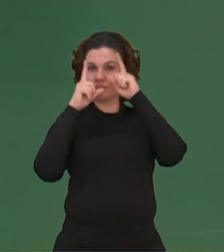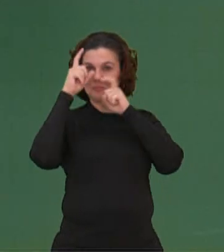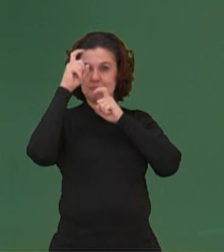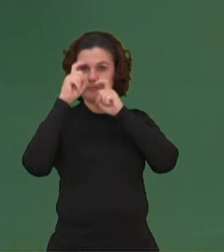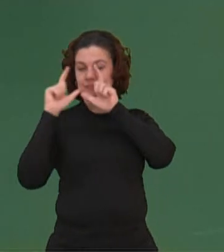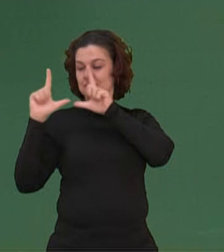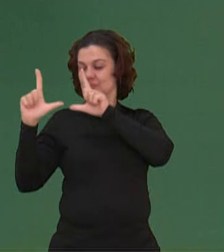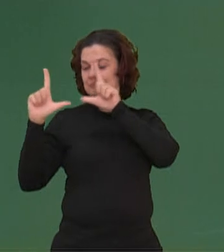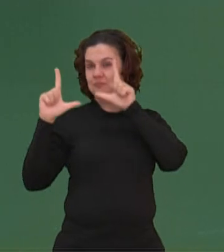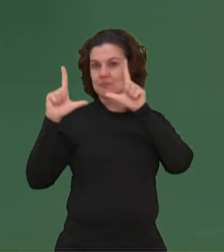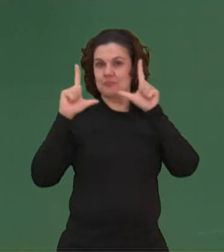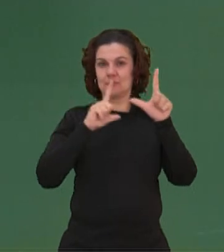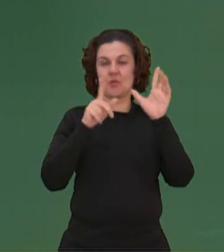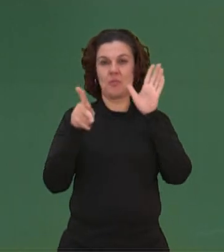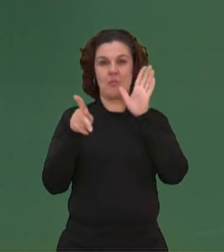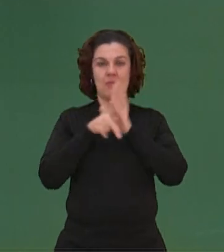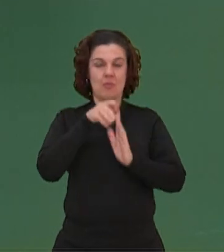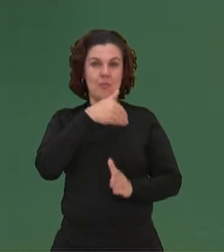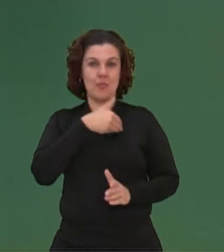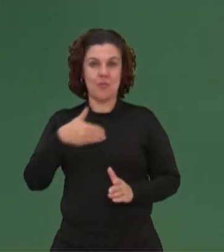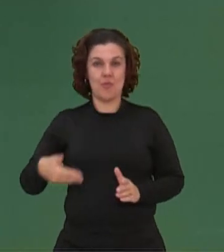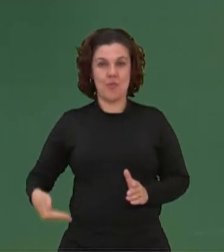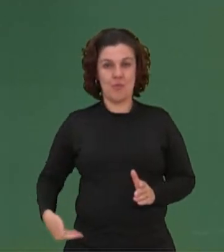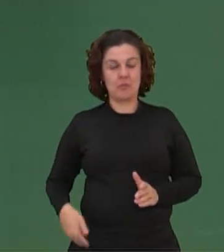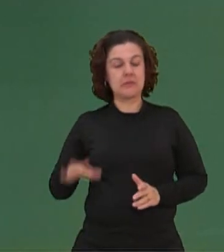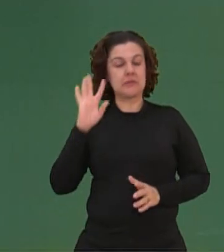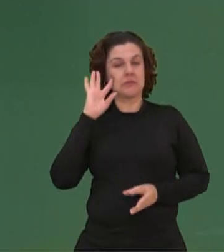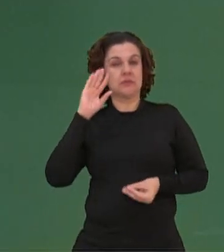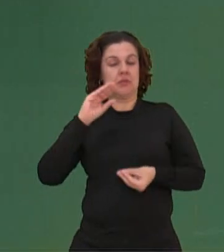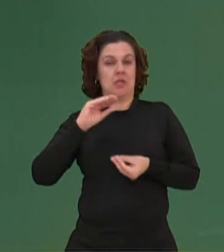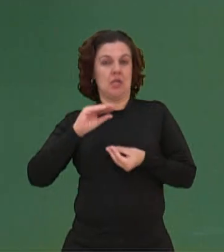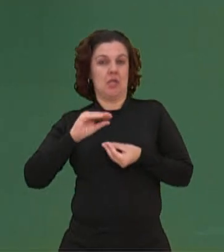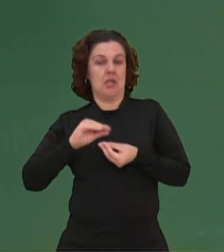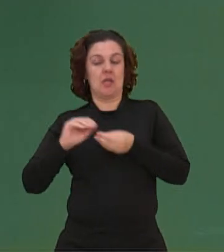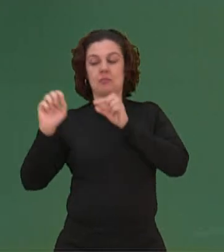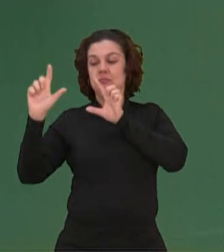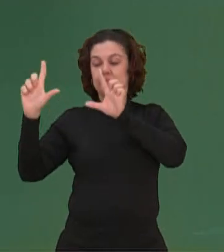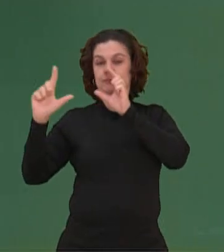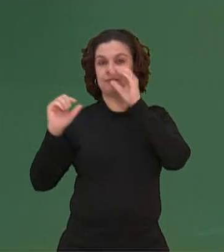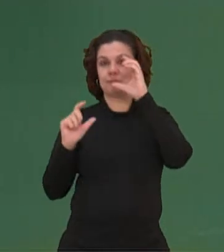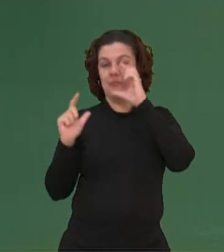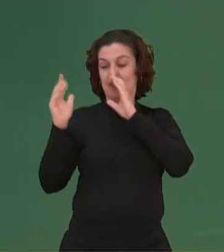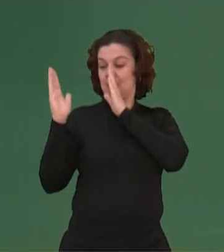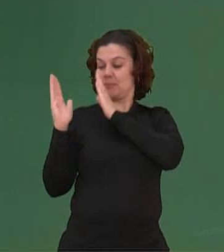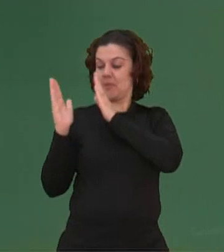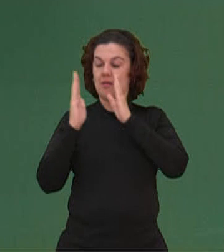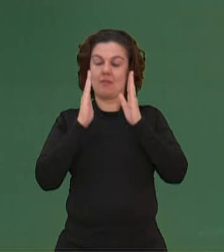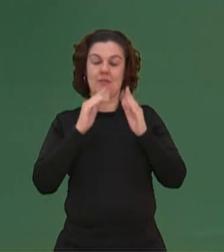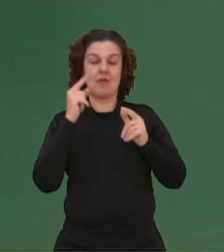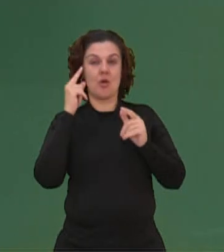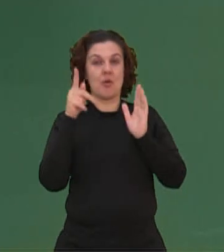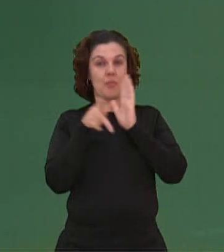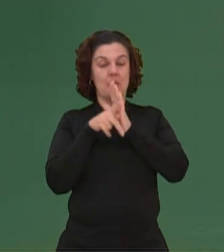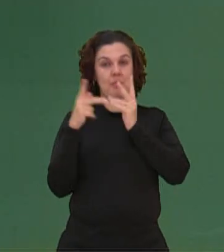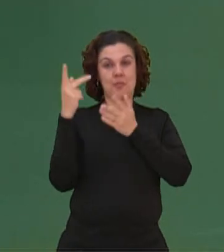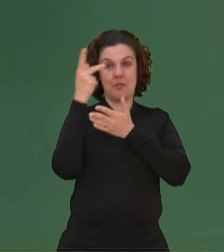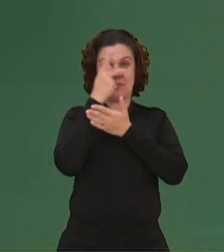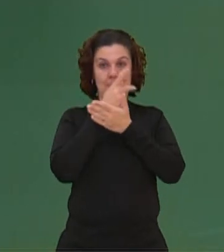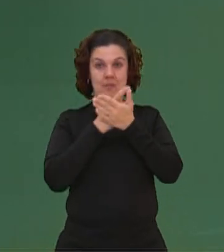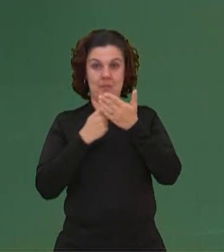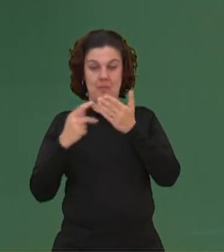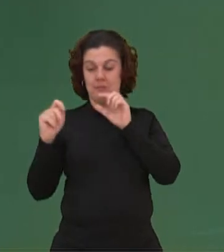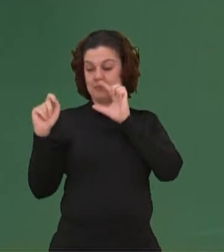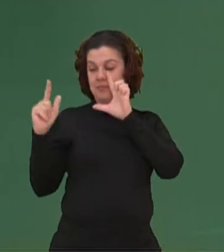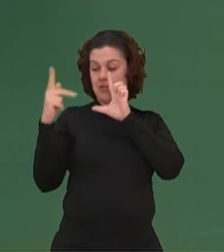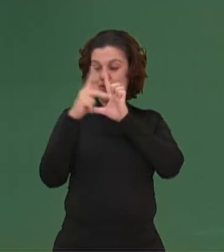governo dele. E a ideia é que você consiga entender as fases do governo Getúlio Vargas a partir dessa imagem. Agora que nós já tivemos